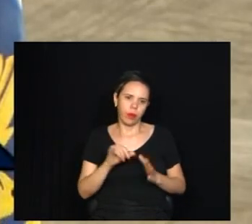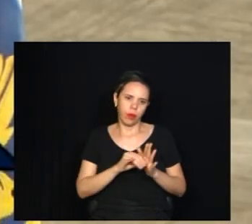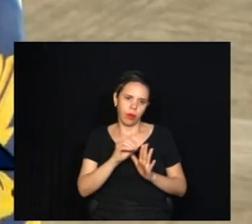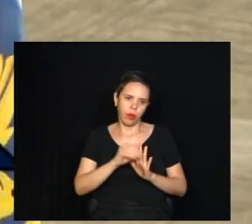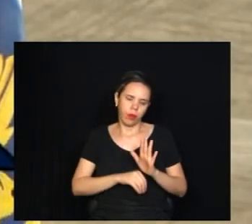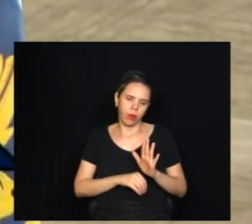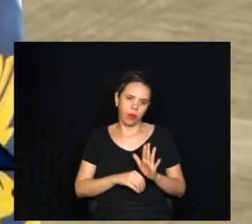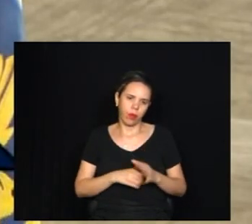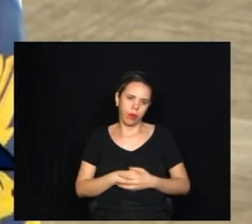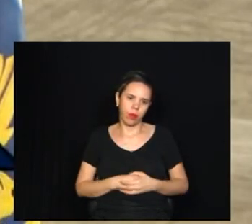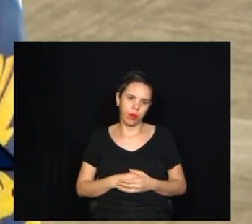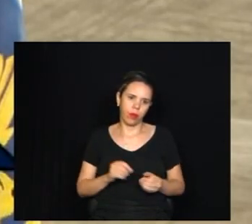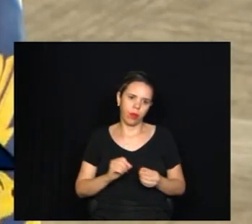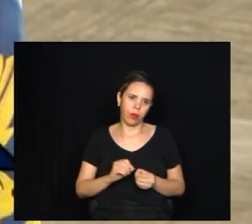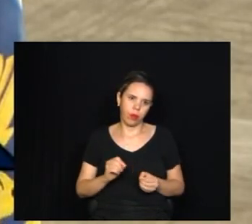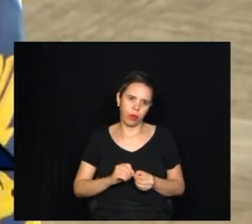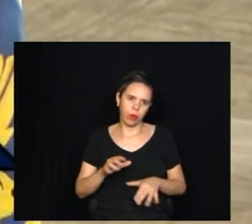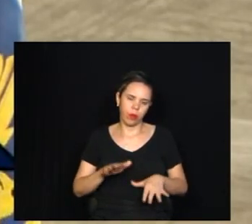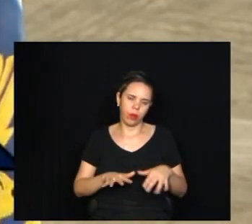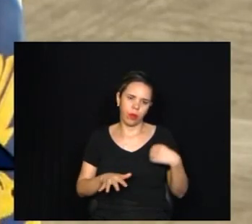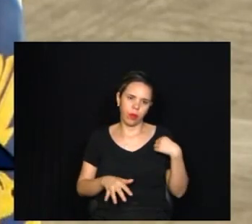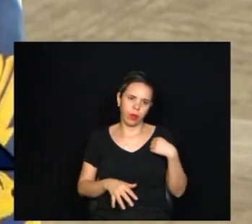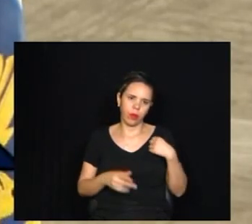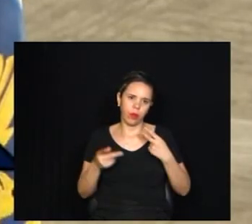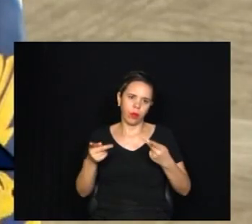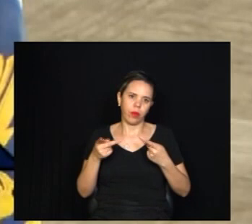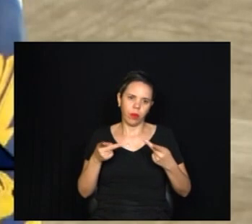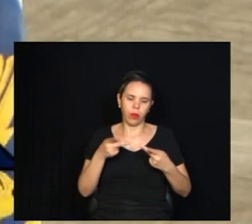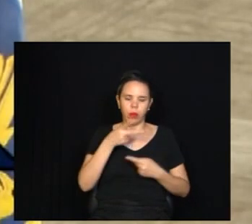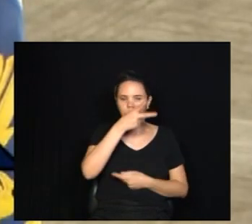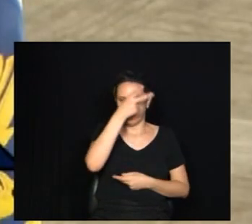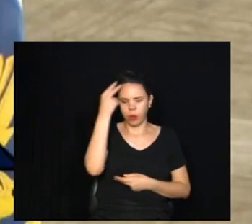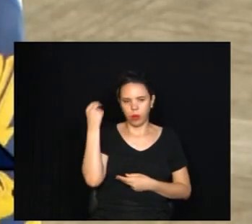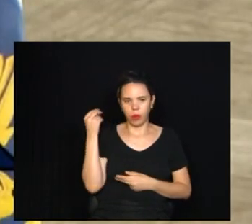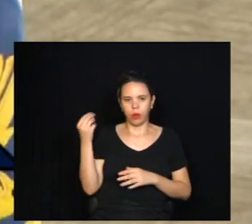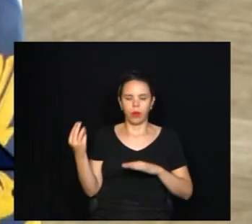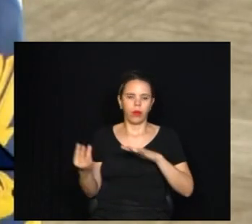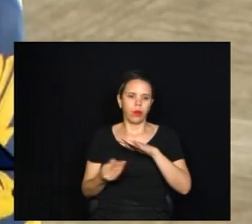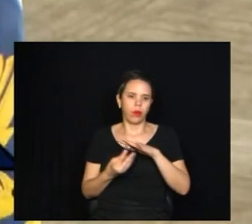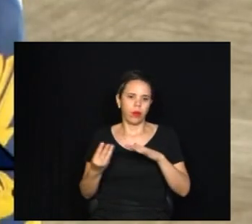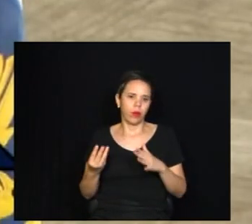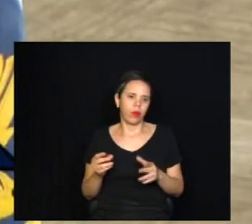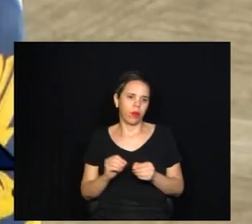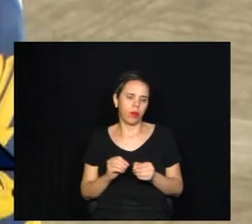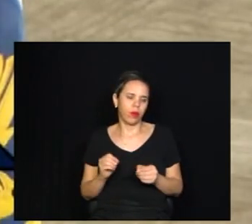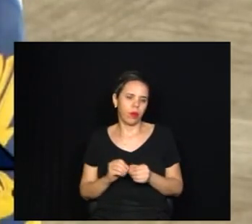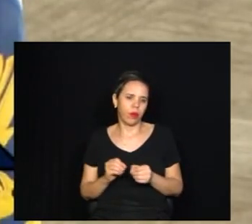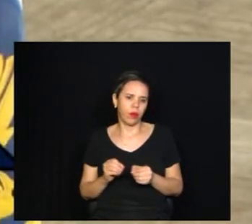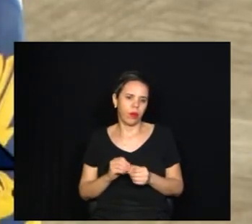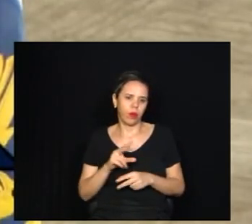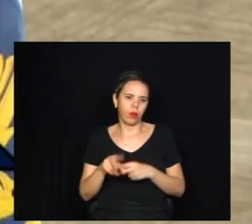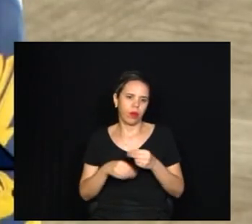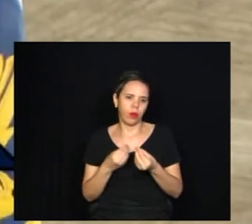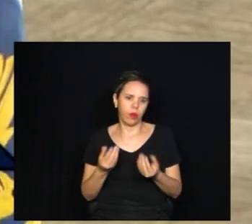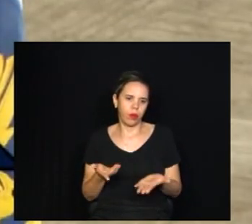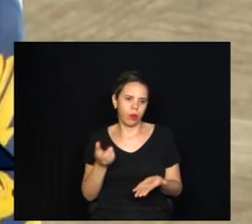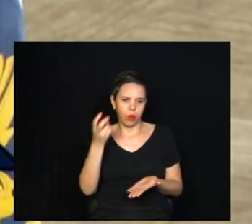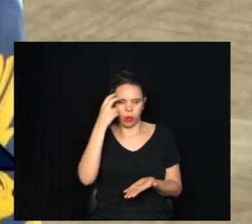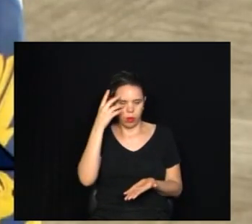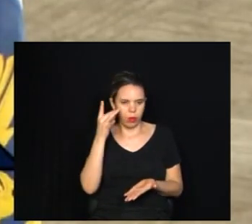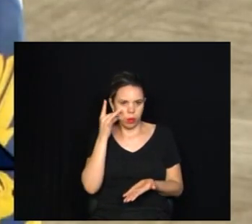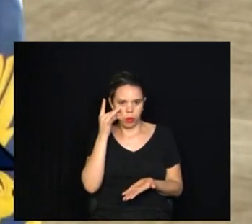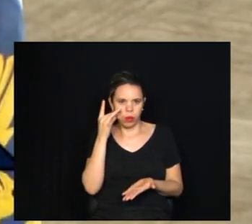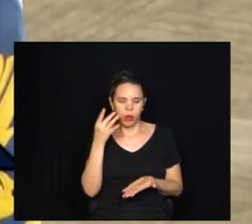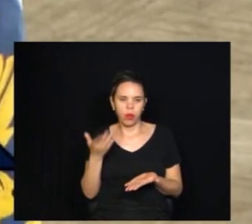que serão feitos, talvez por chamamento público, para você fazer um prêmio Cultura